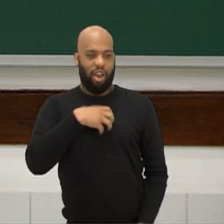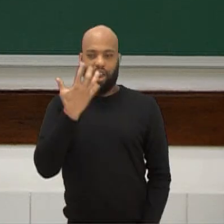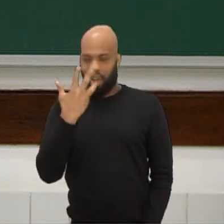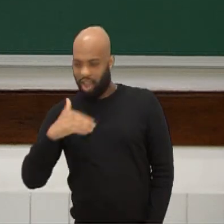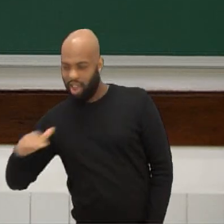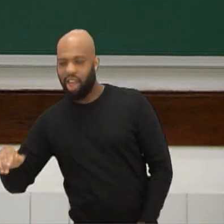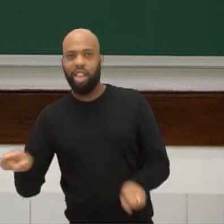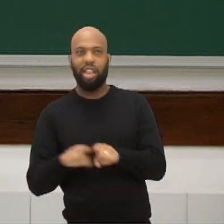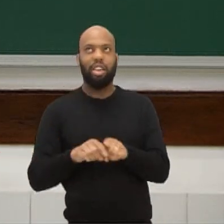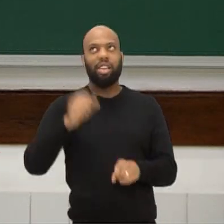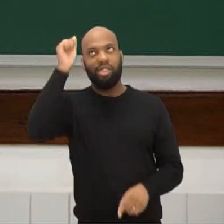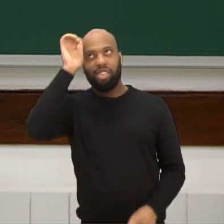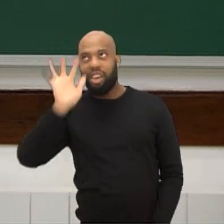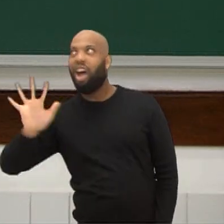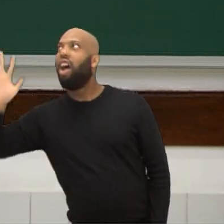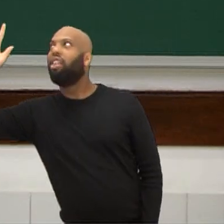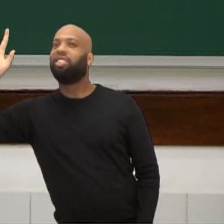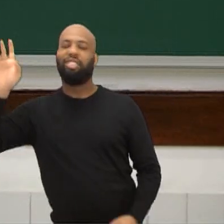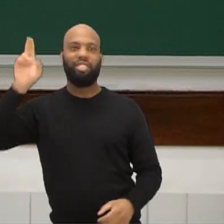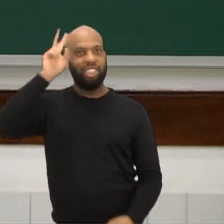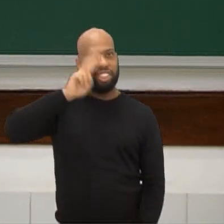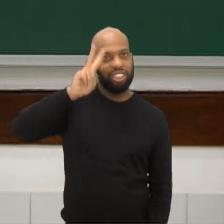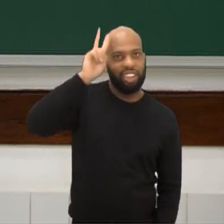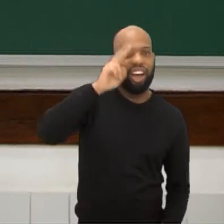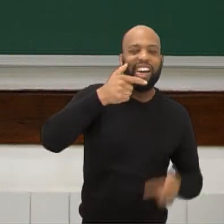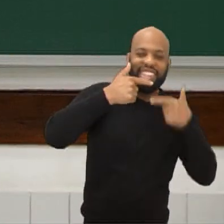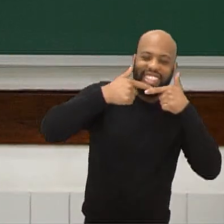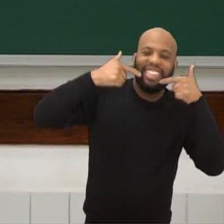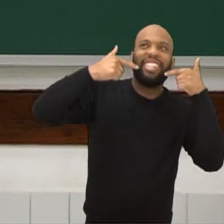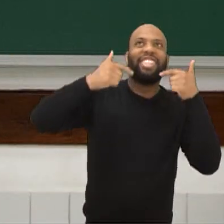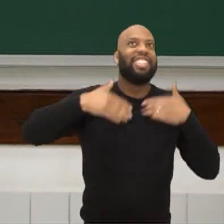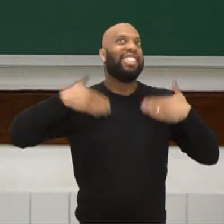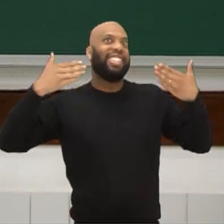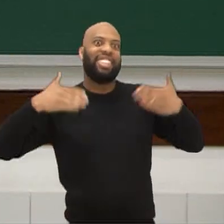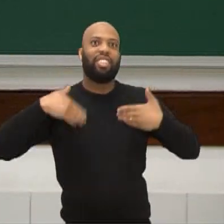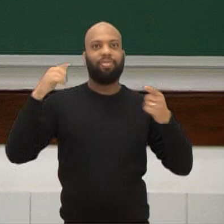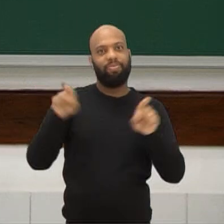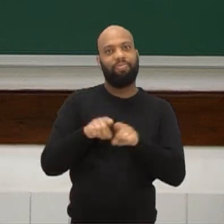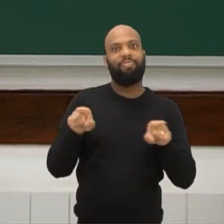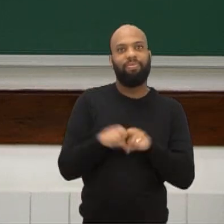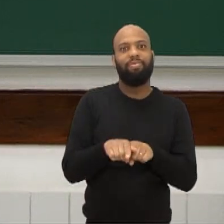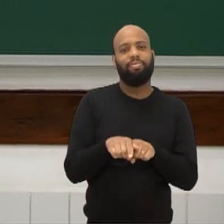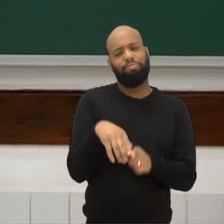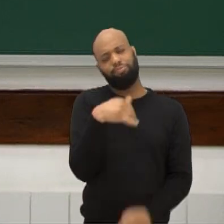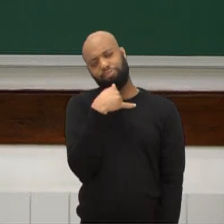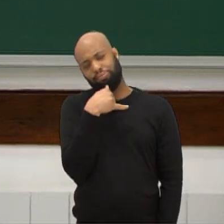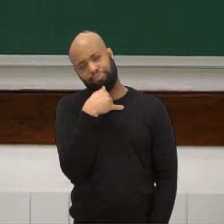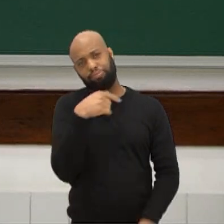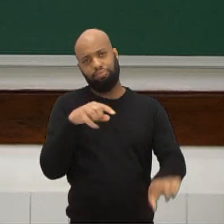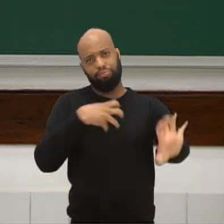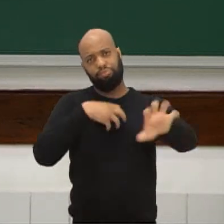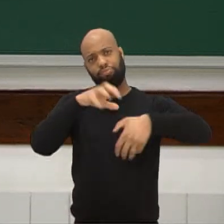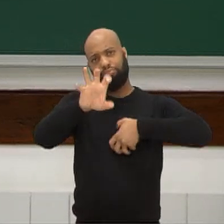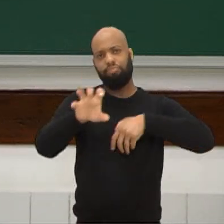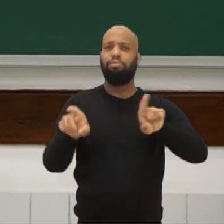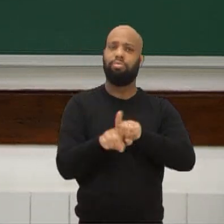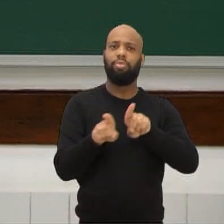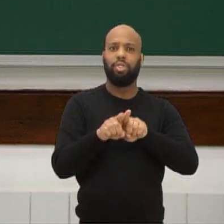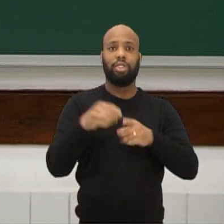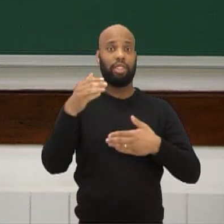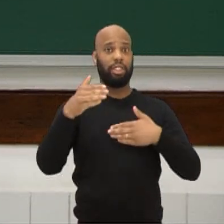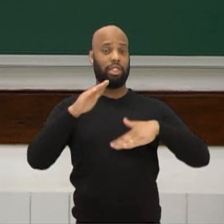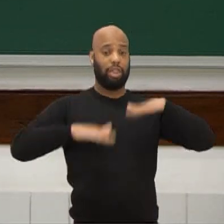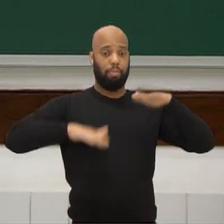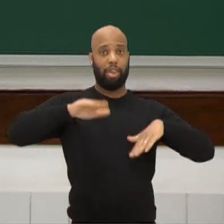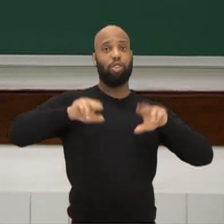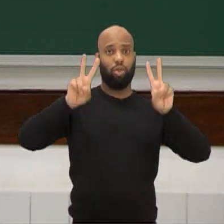na história, né? Ele sorri, ele fica alegre, né? Ele se entristece com a história, dependendo do tema ali da